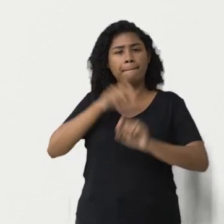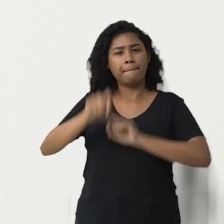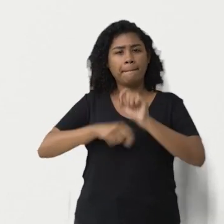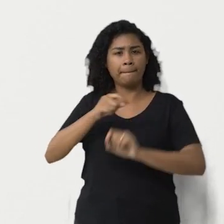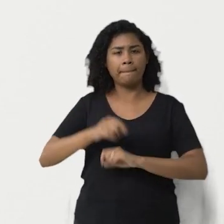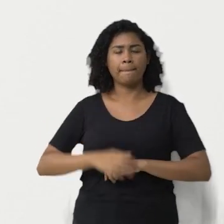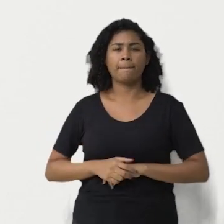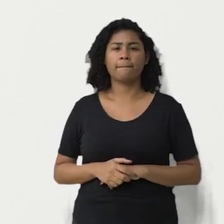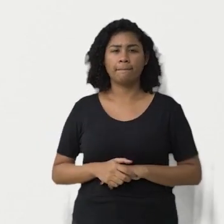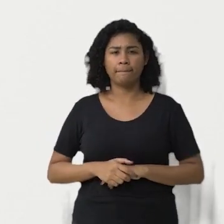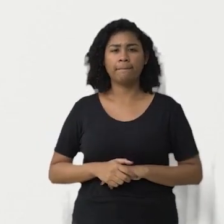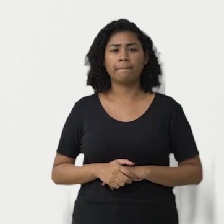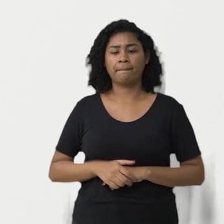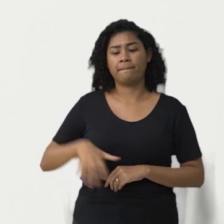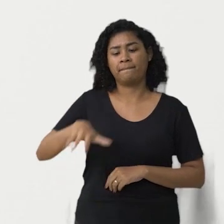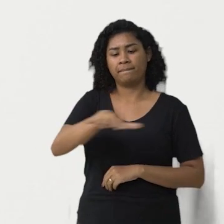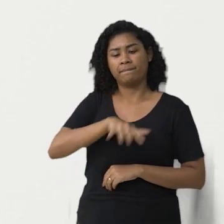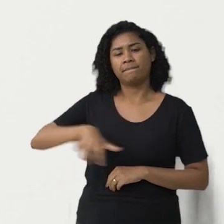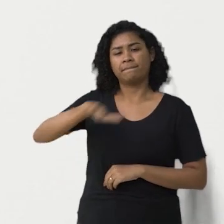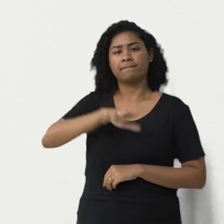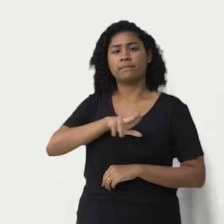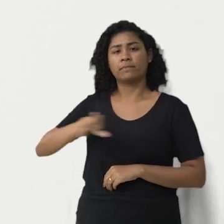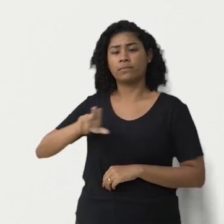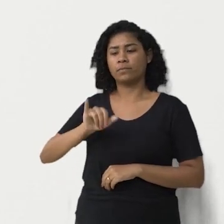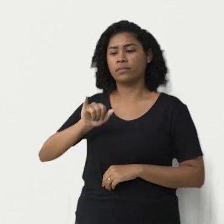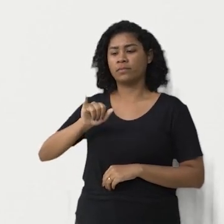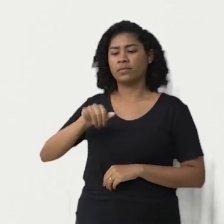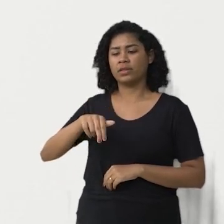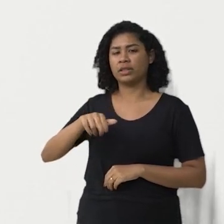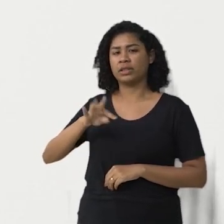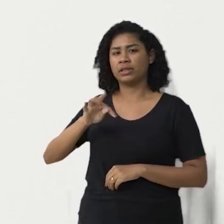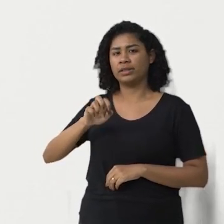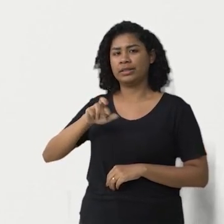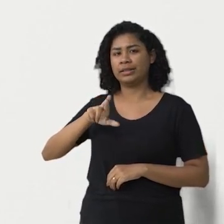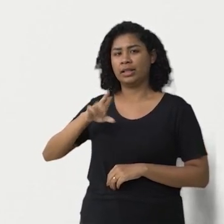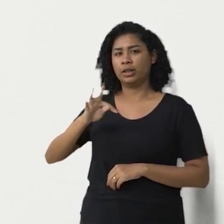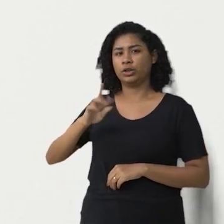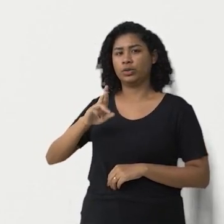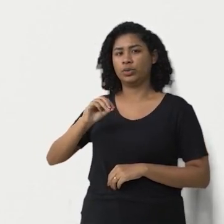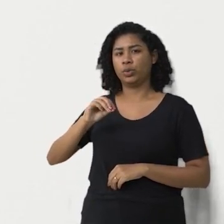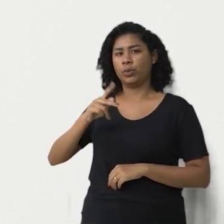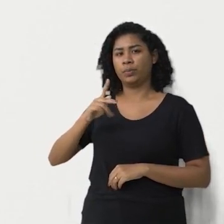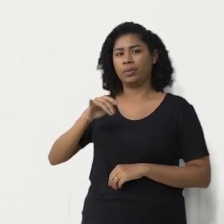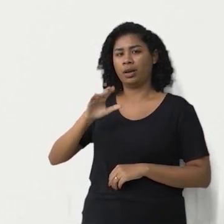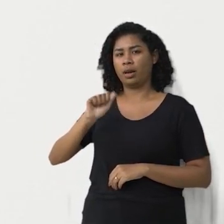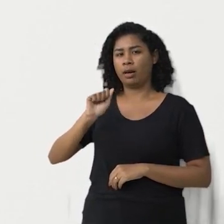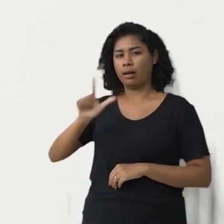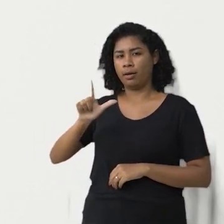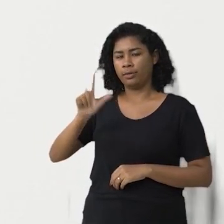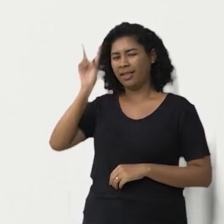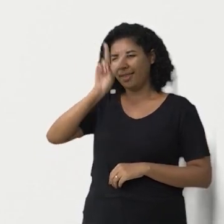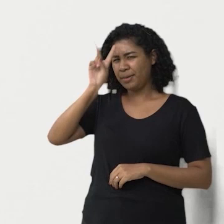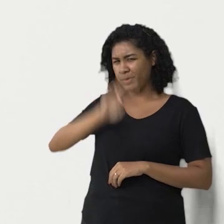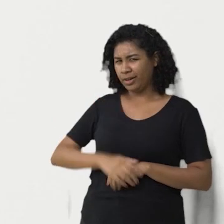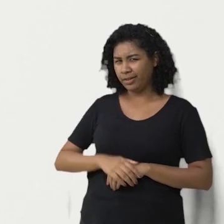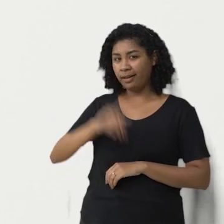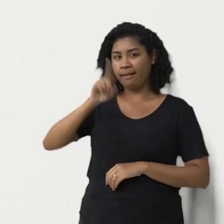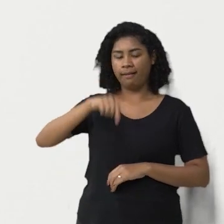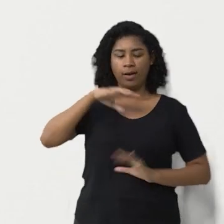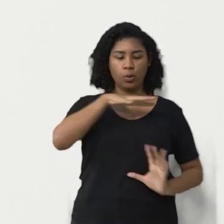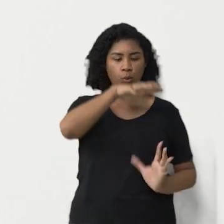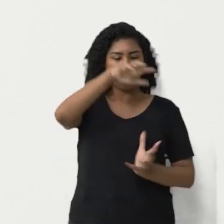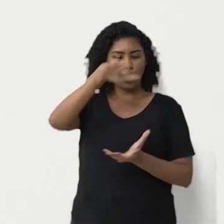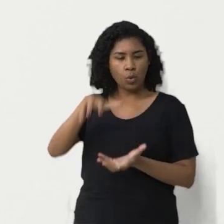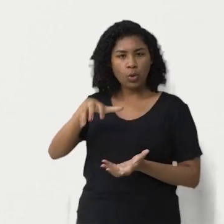na zona intertropical. Tá? É aquela zona entre os trópicos, né? O trópico de Câncer e Capricórnio, que vocês